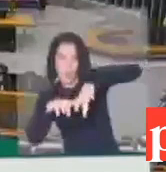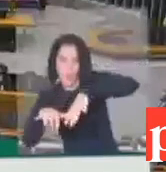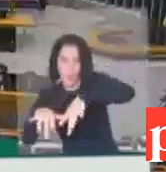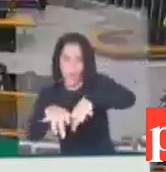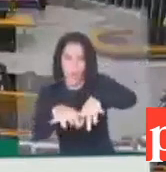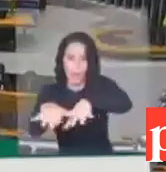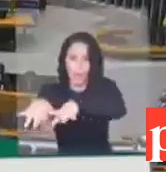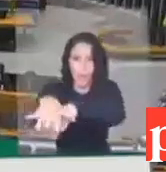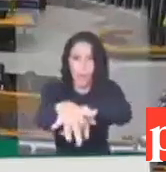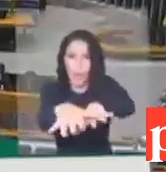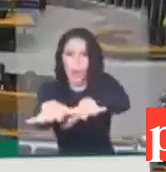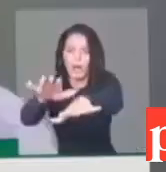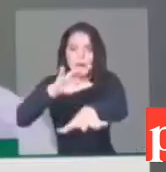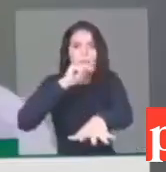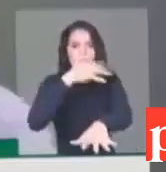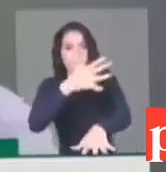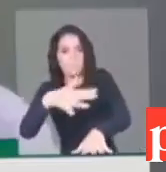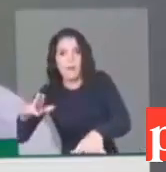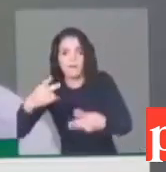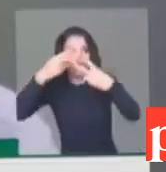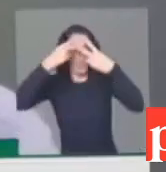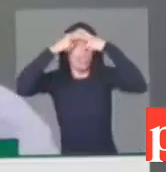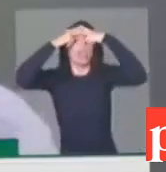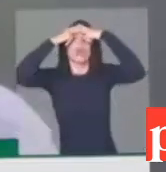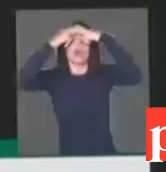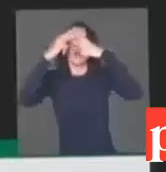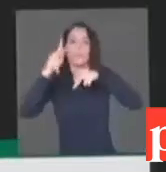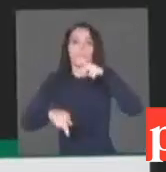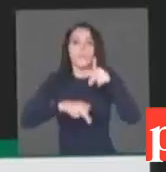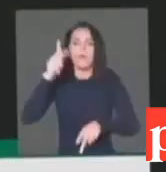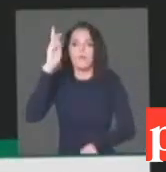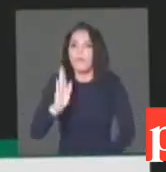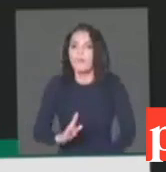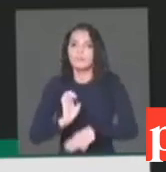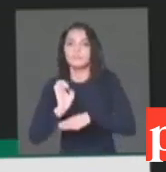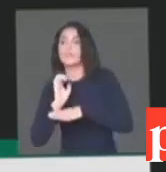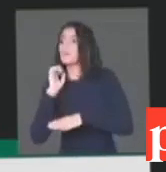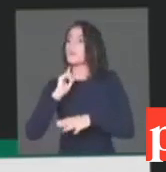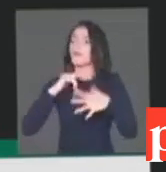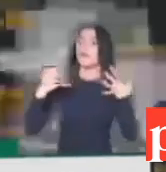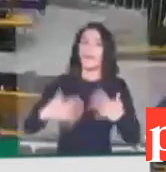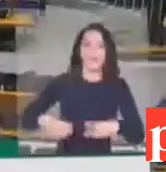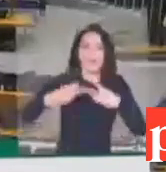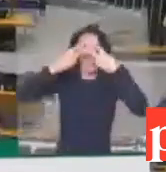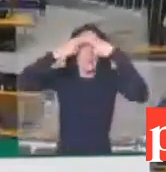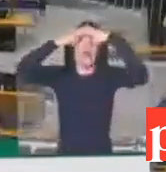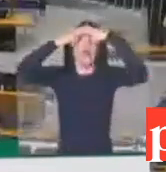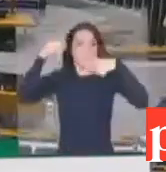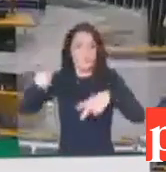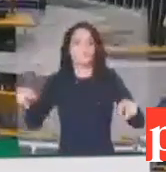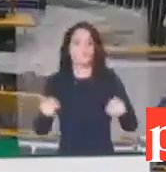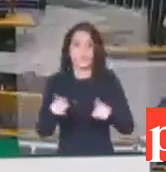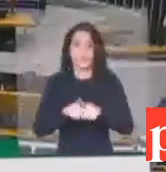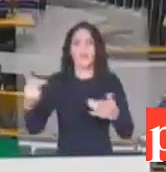muito triste na cabeça do povo brasileiro e mineiro. E depois, o que ocorreu em Brumadinho, aí já na barragem da Vale,